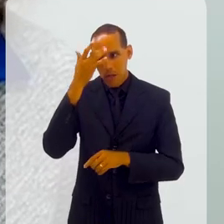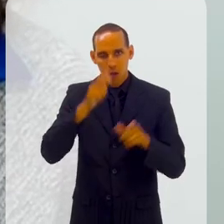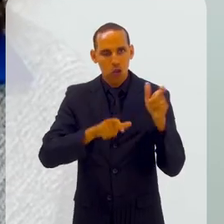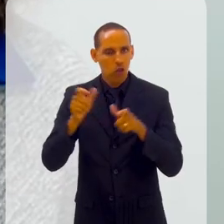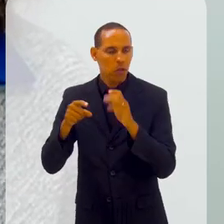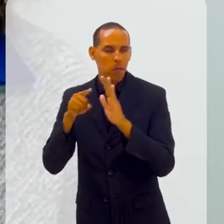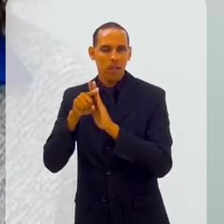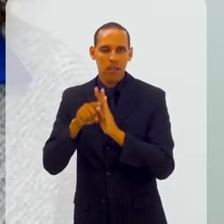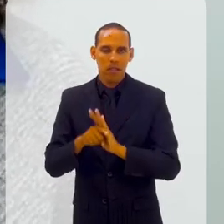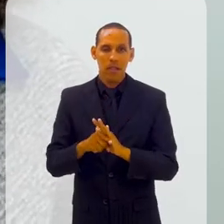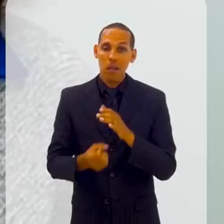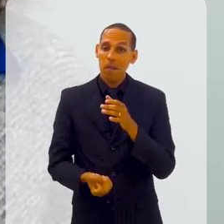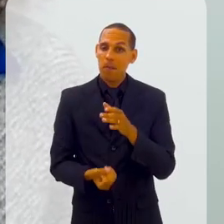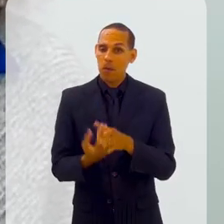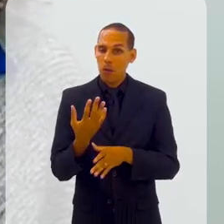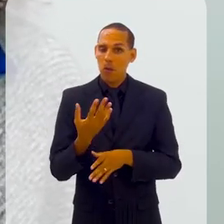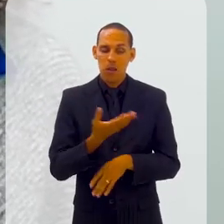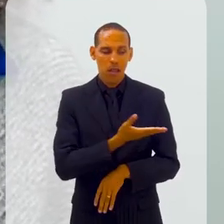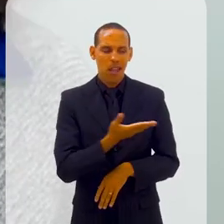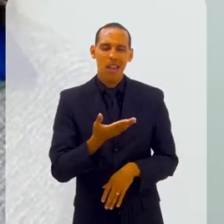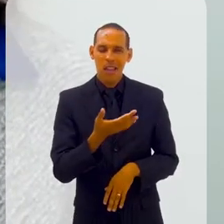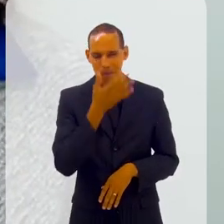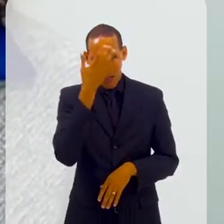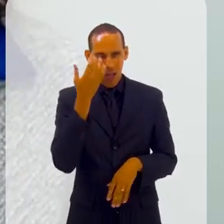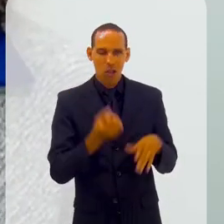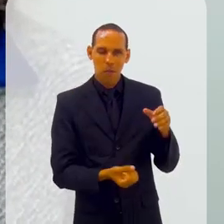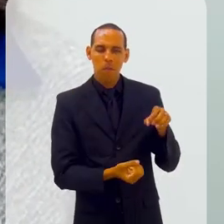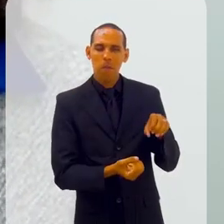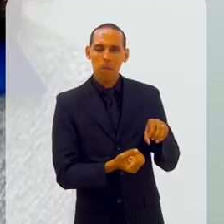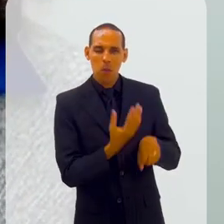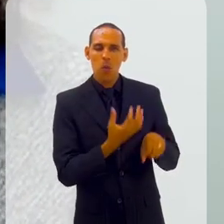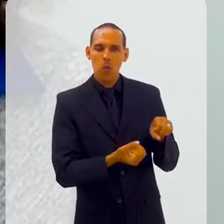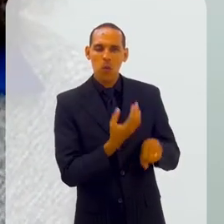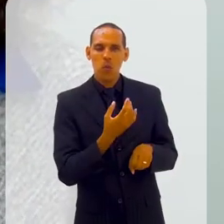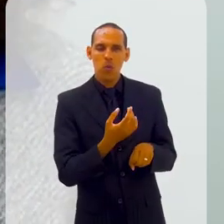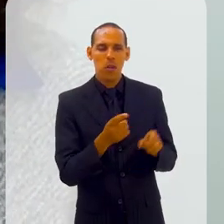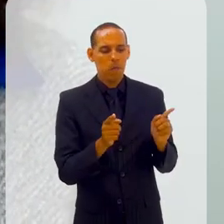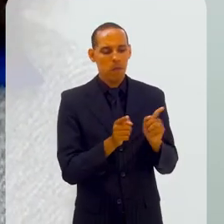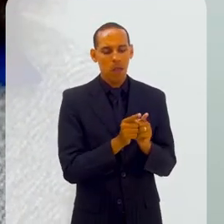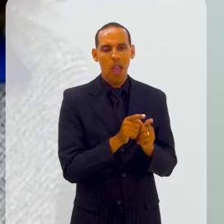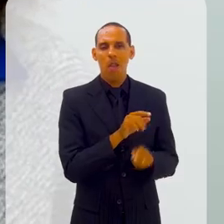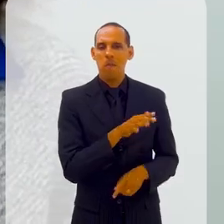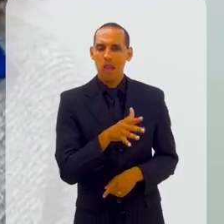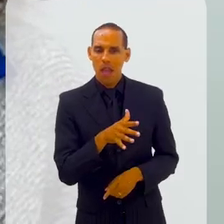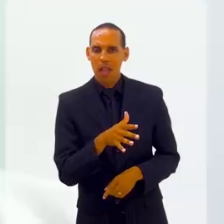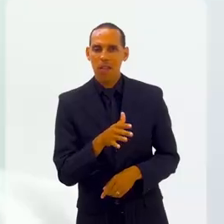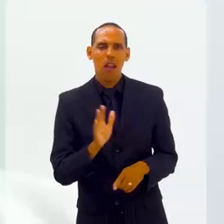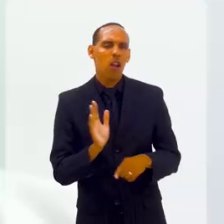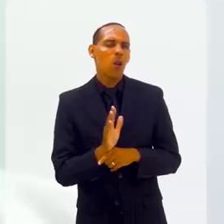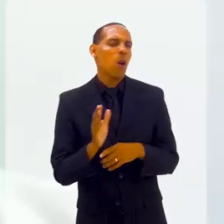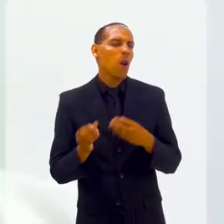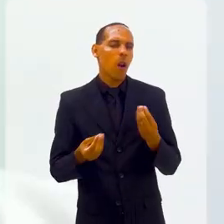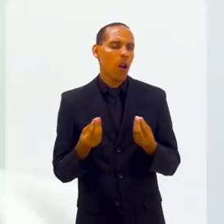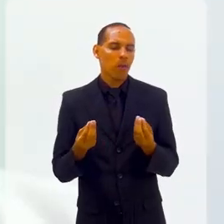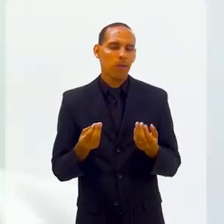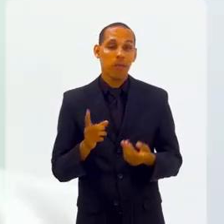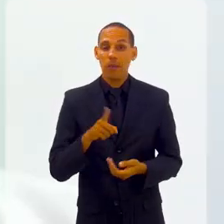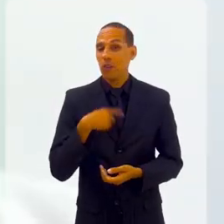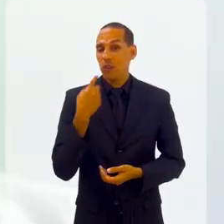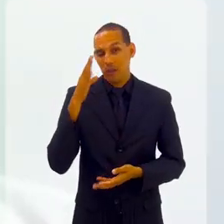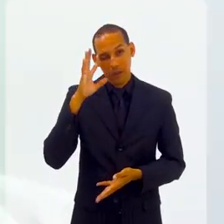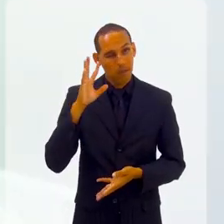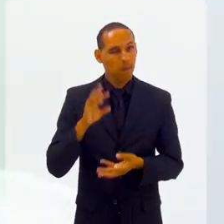essa agregação de valor na produção dos nossos pequenos e Médio médios produtores então a gente é